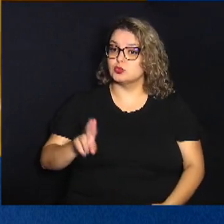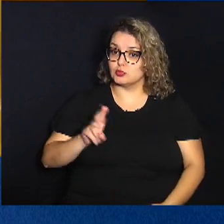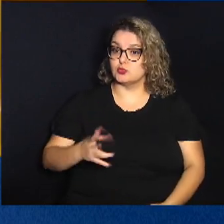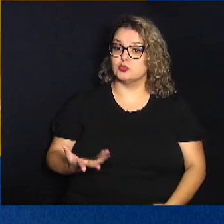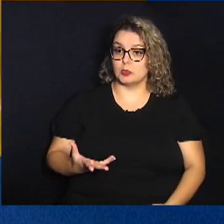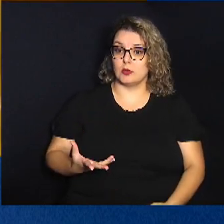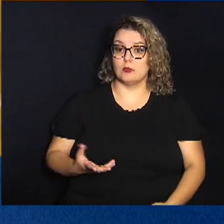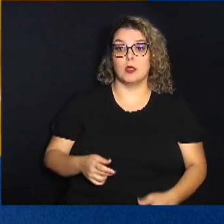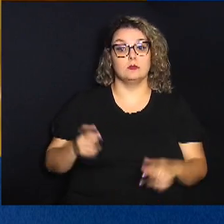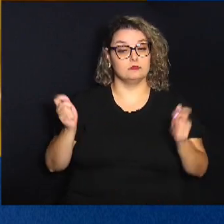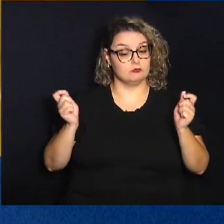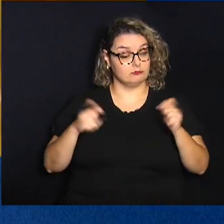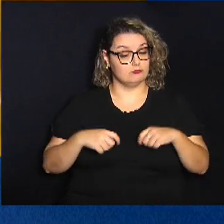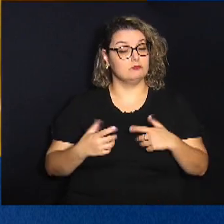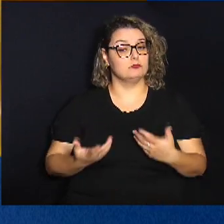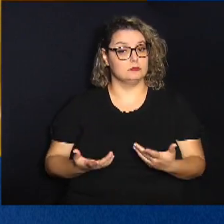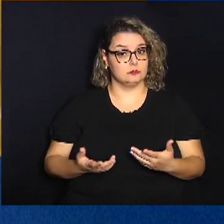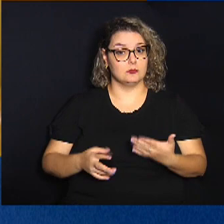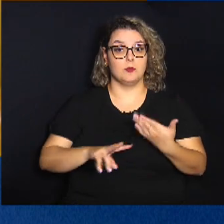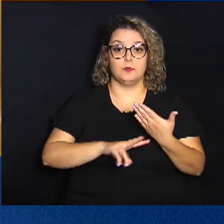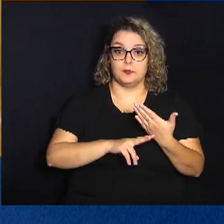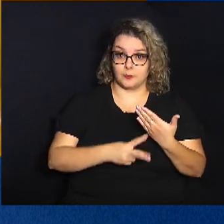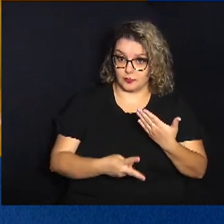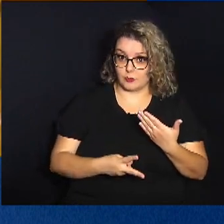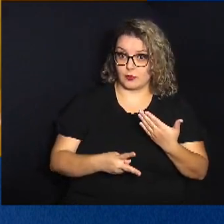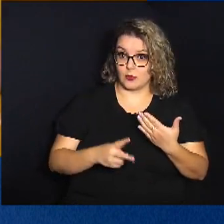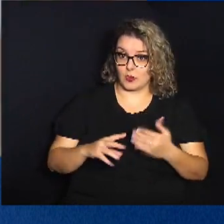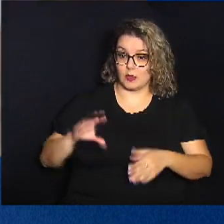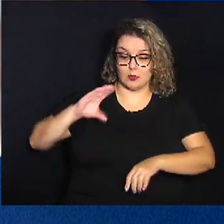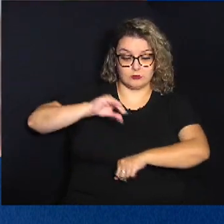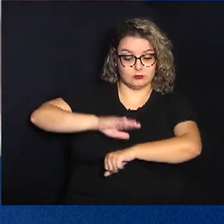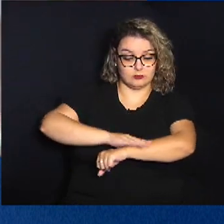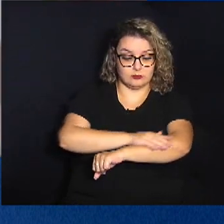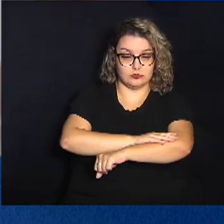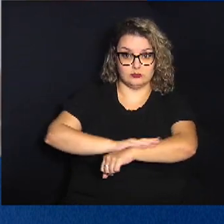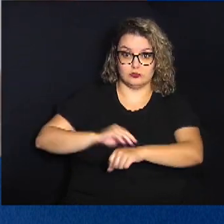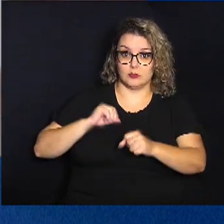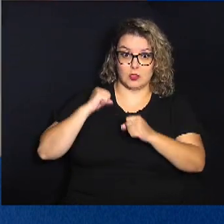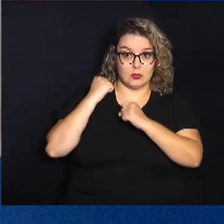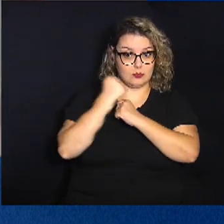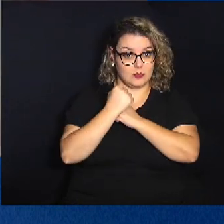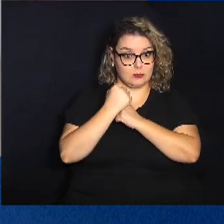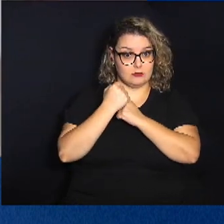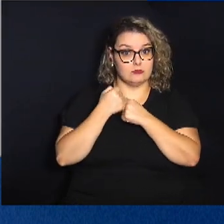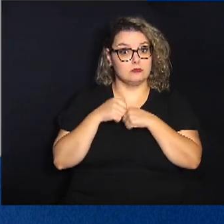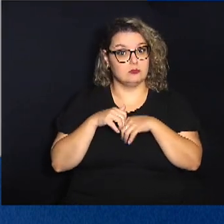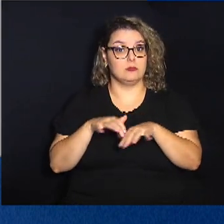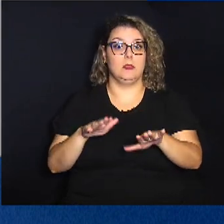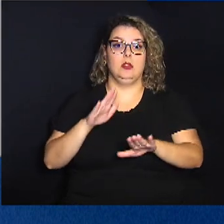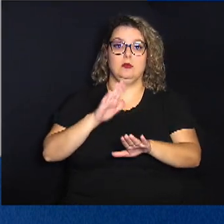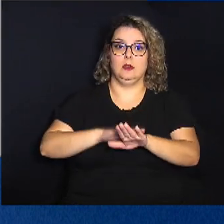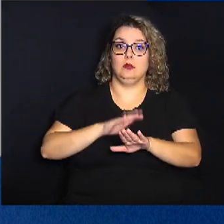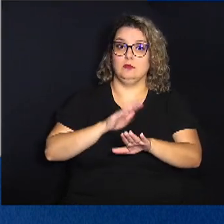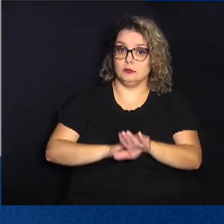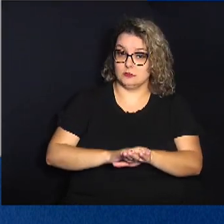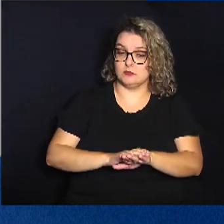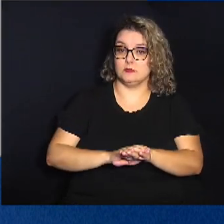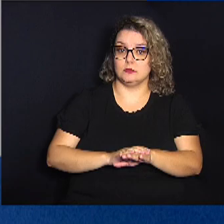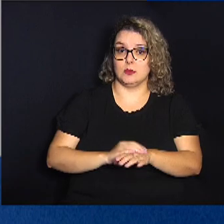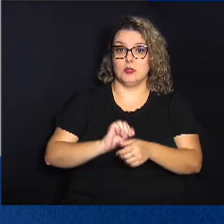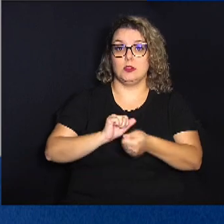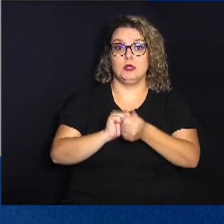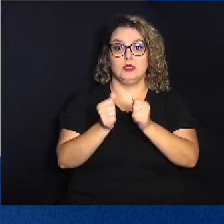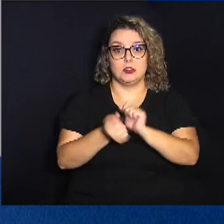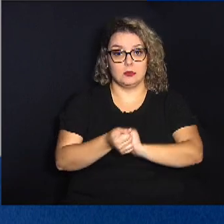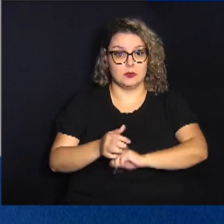potencializar os efeitos do protetor solar e ainda ampliar as funções de regeneração